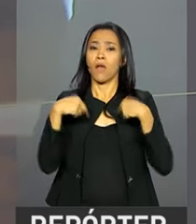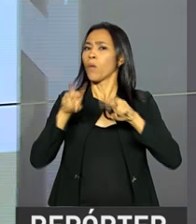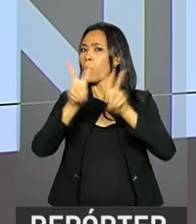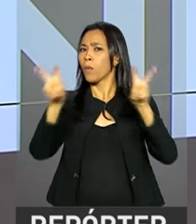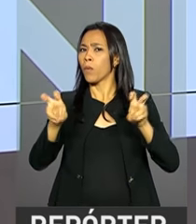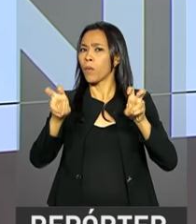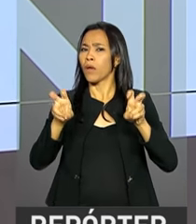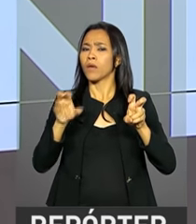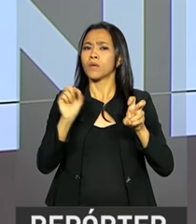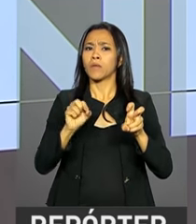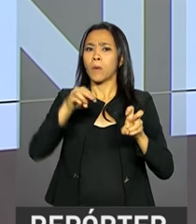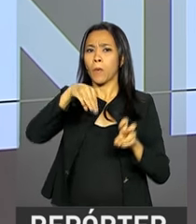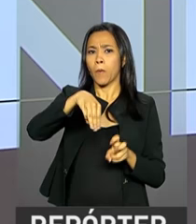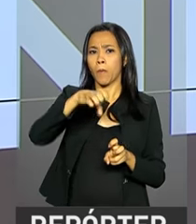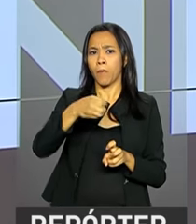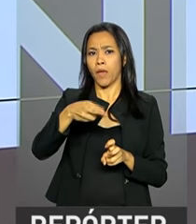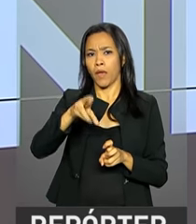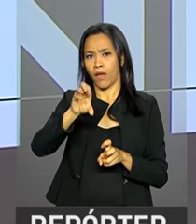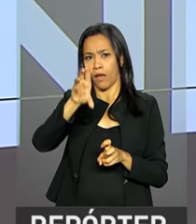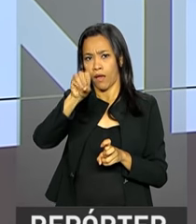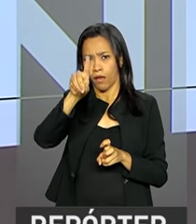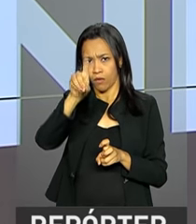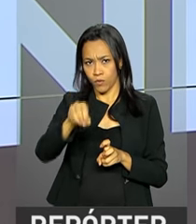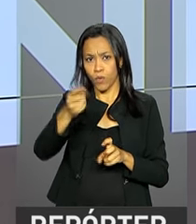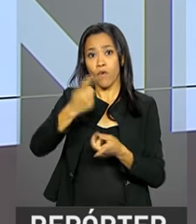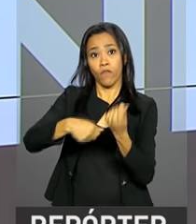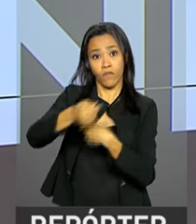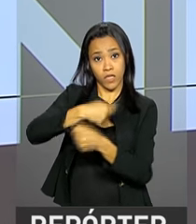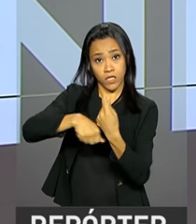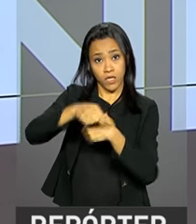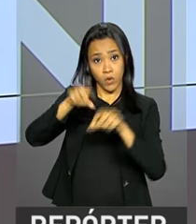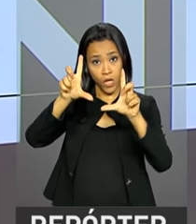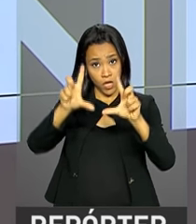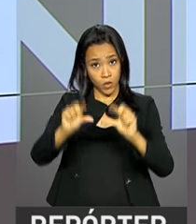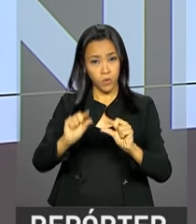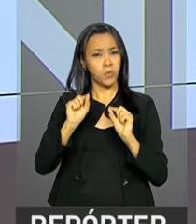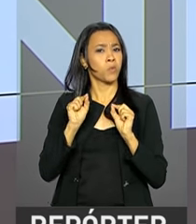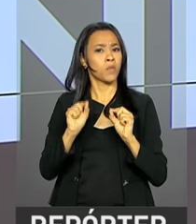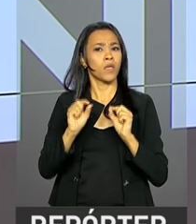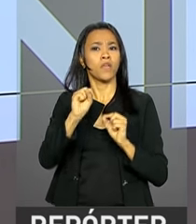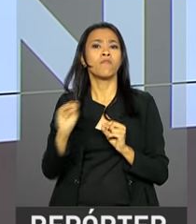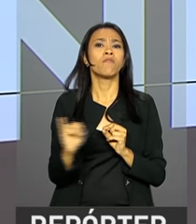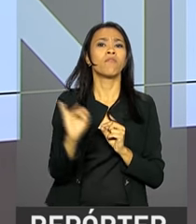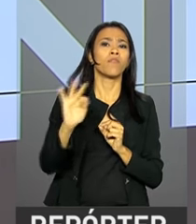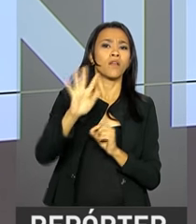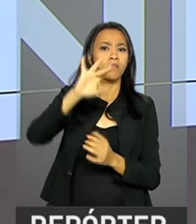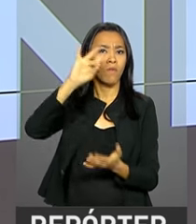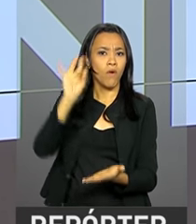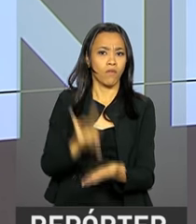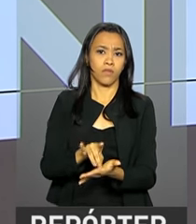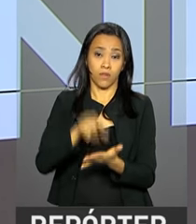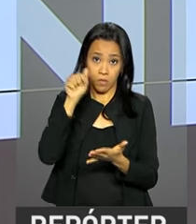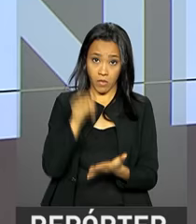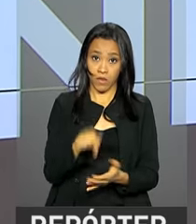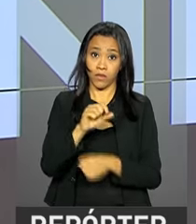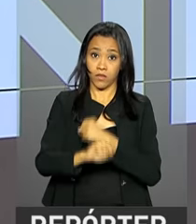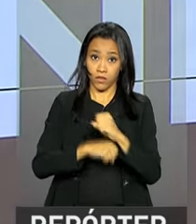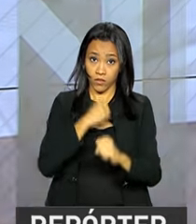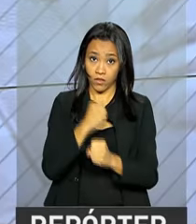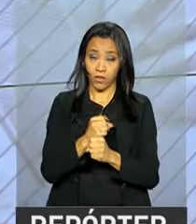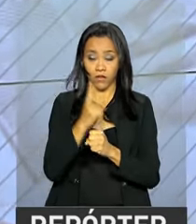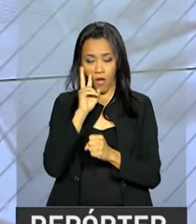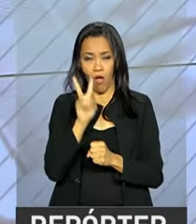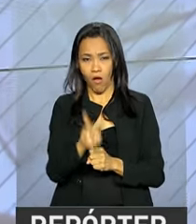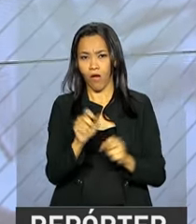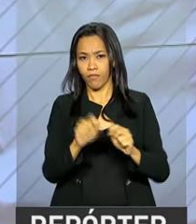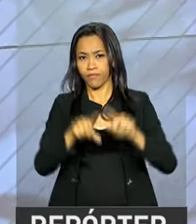economia agora, porque o mercado financeiro reduziu mais uma vez as estimativas da inflação oficial para este ano. Colocar os